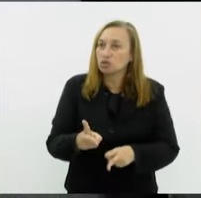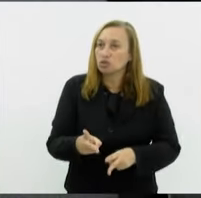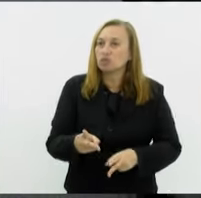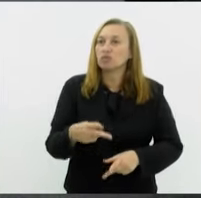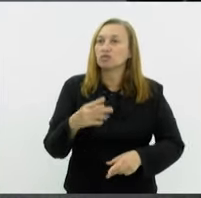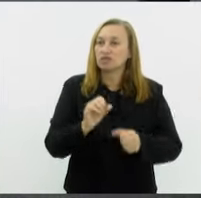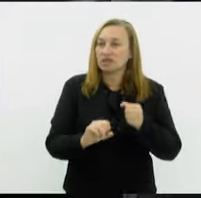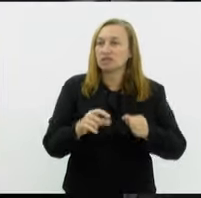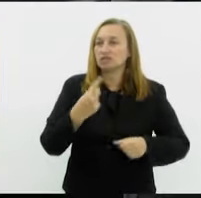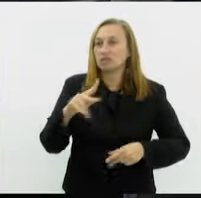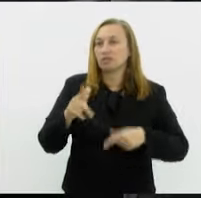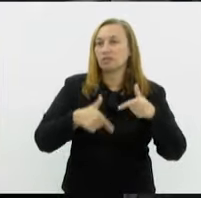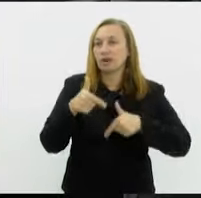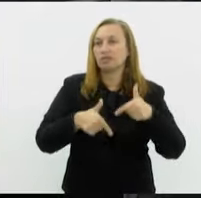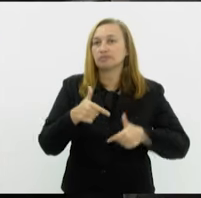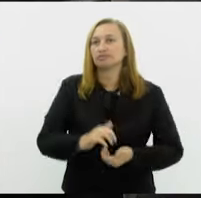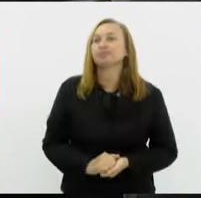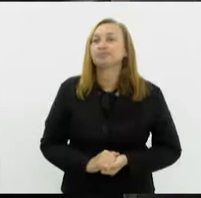seu trabalho.